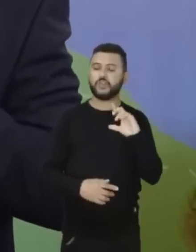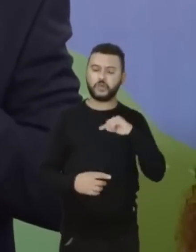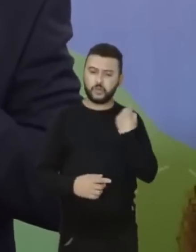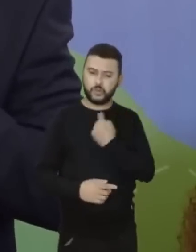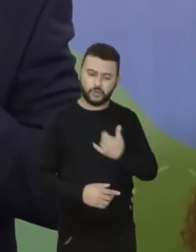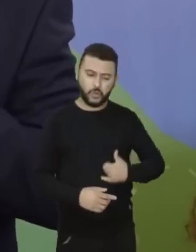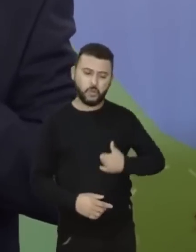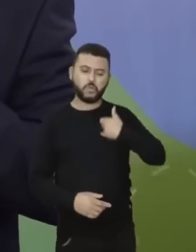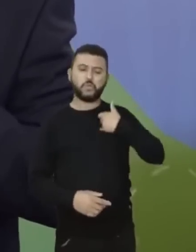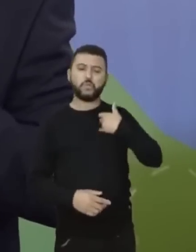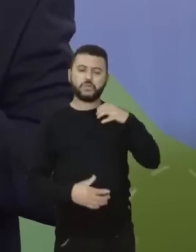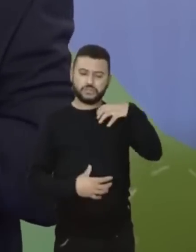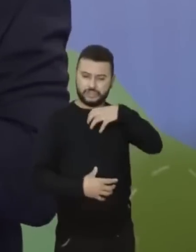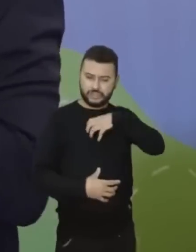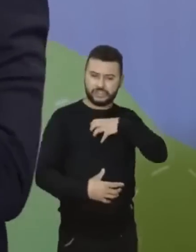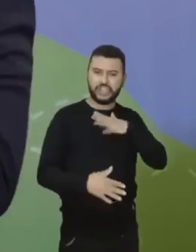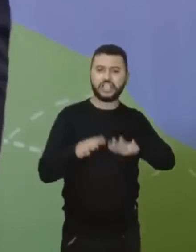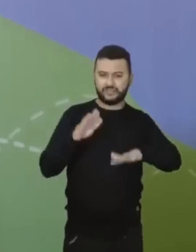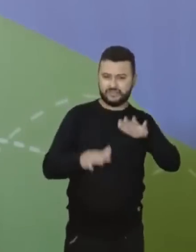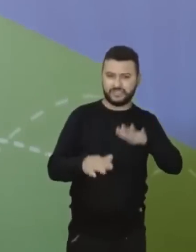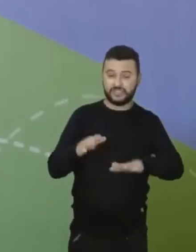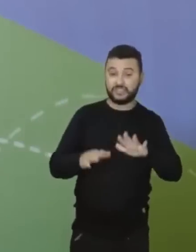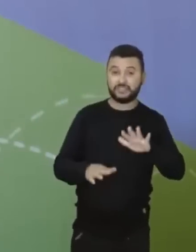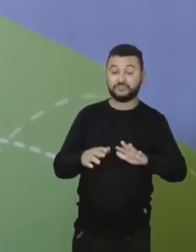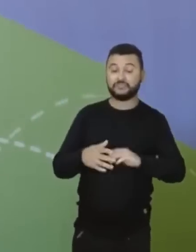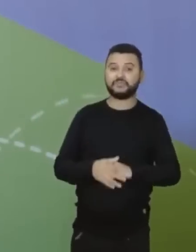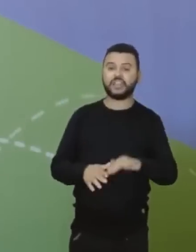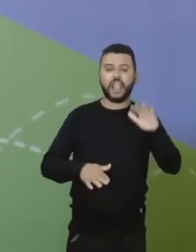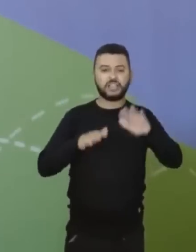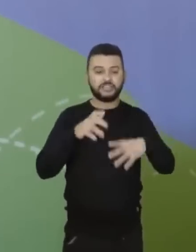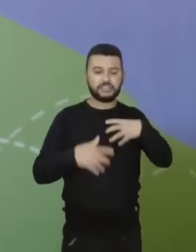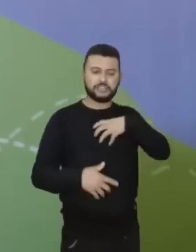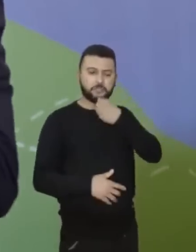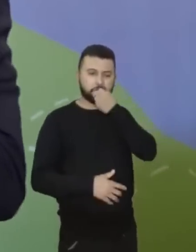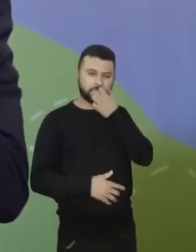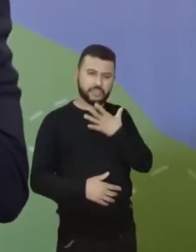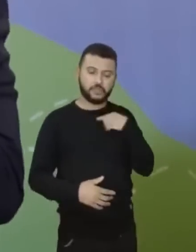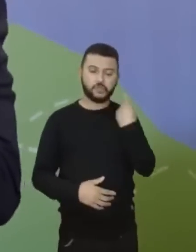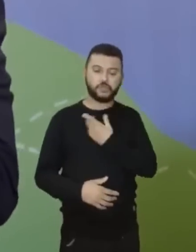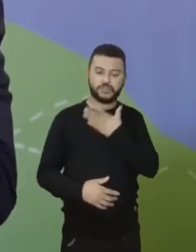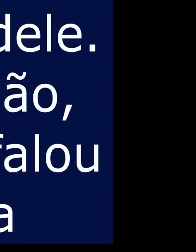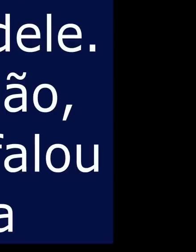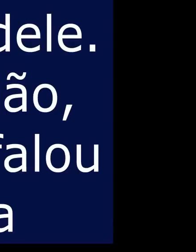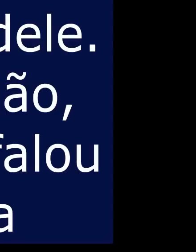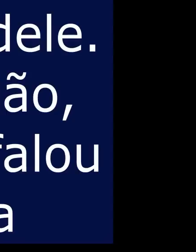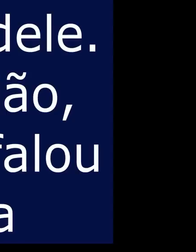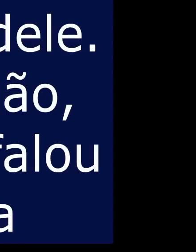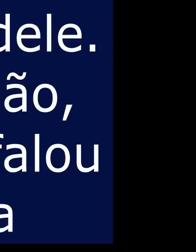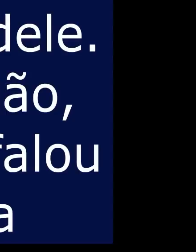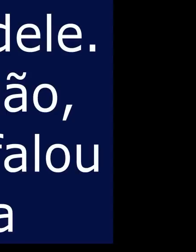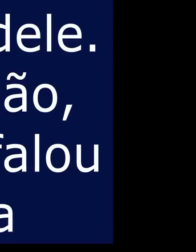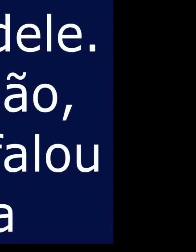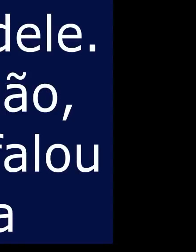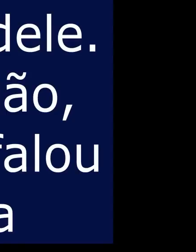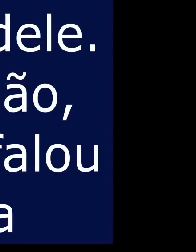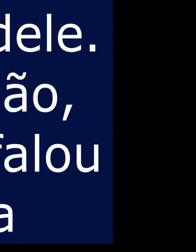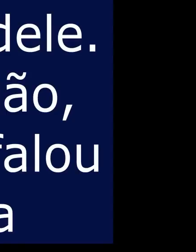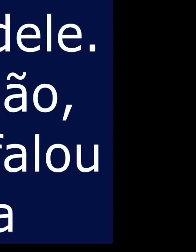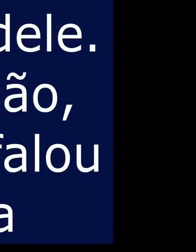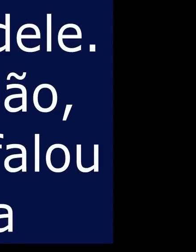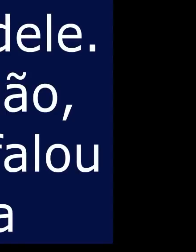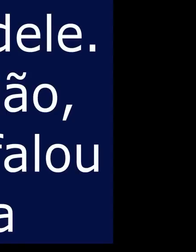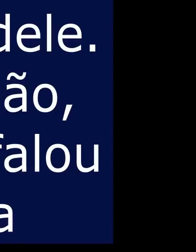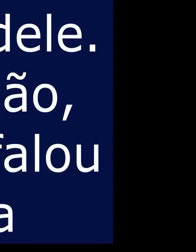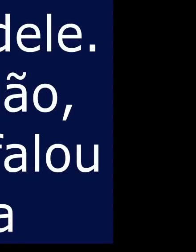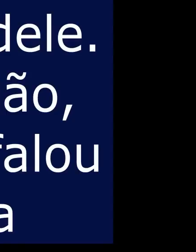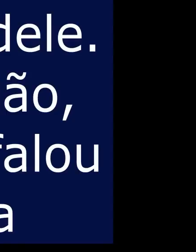muitas vezes. E muitas vezes nós sabemos que merecemos esse ataque. Bem, na minha opinião, essa